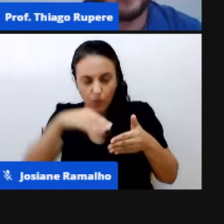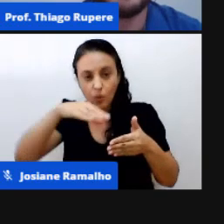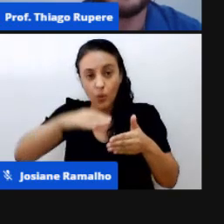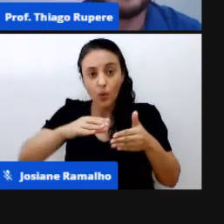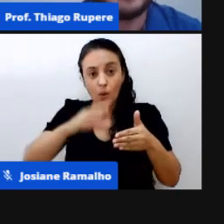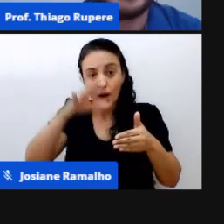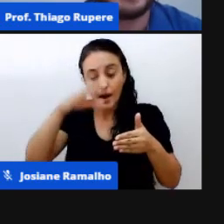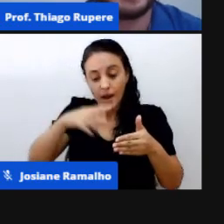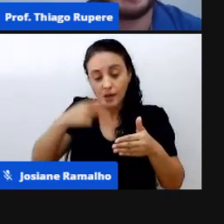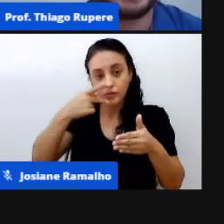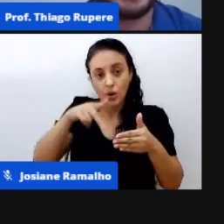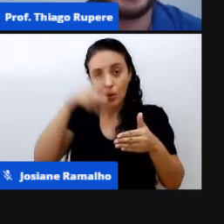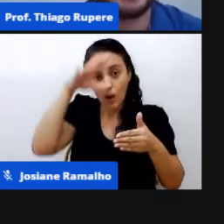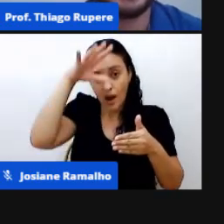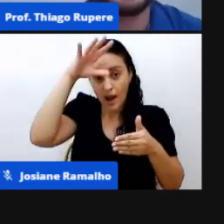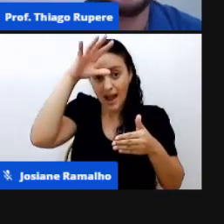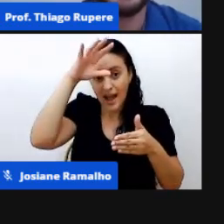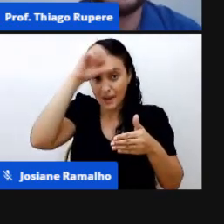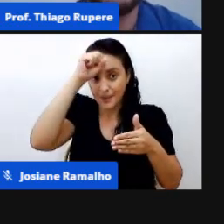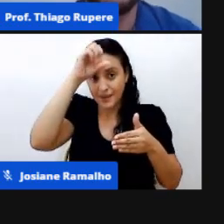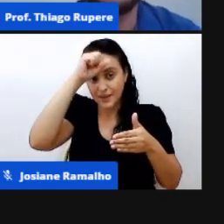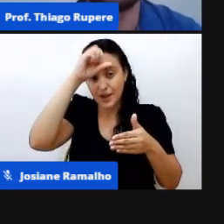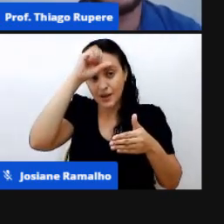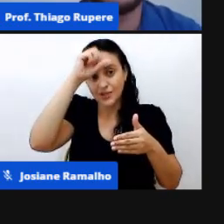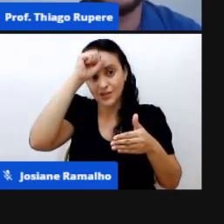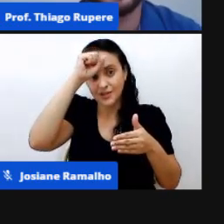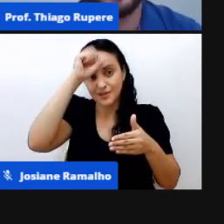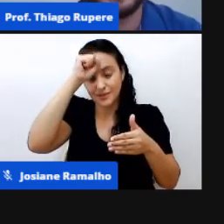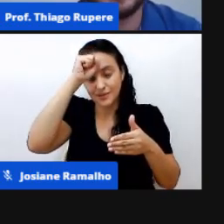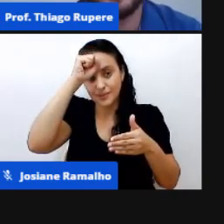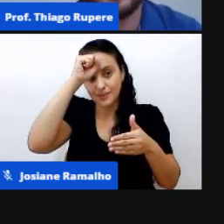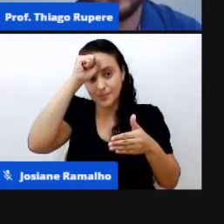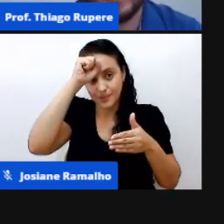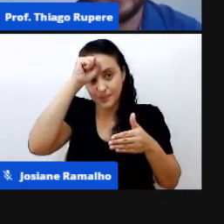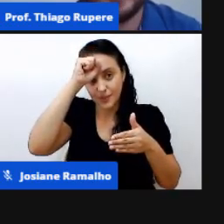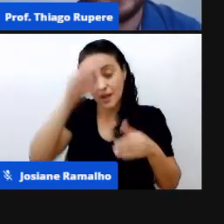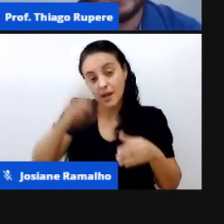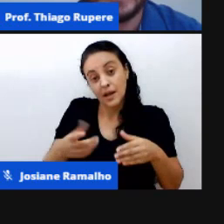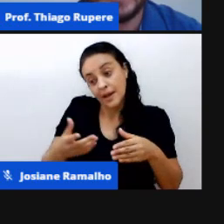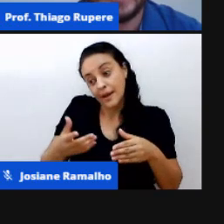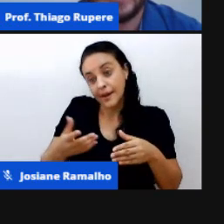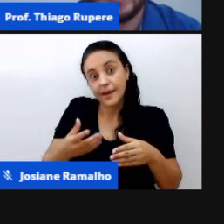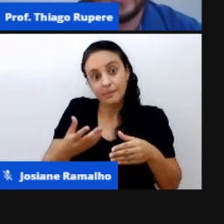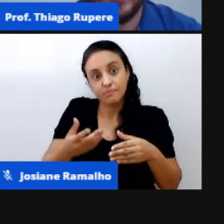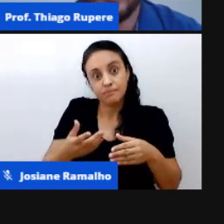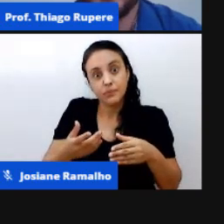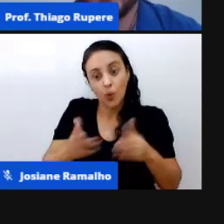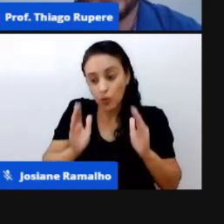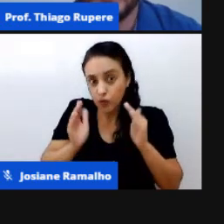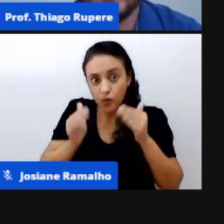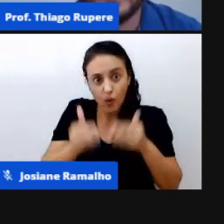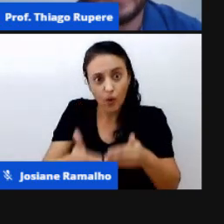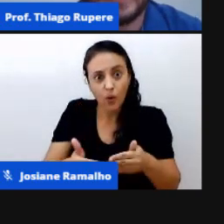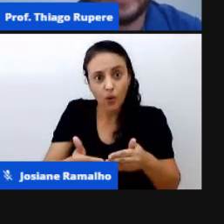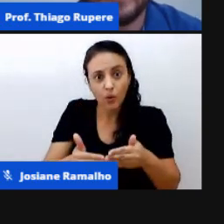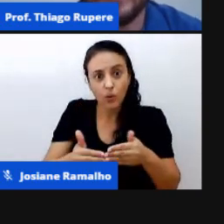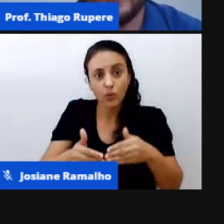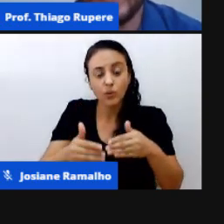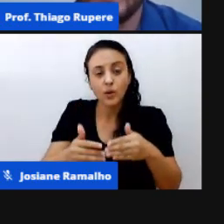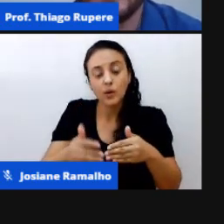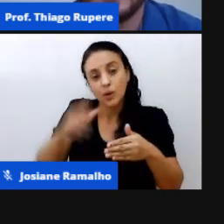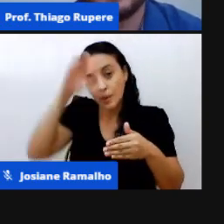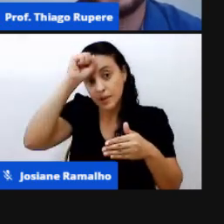aprendizado, ele passa a depender muito dessa autonomia do estudante. É óbvio que nós,